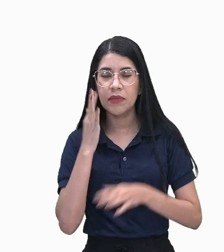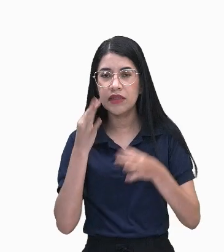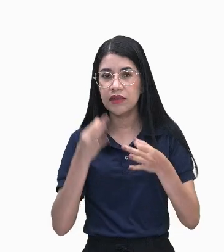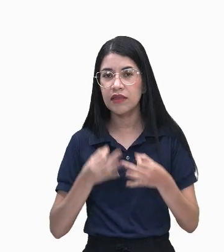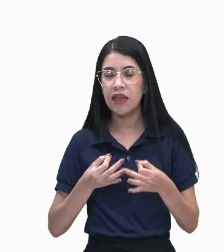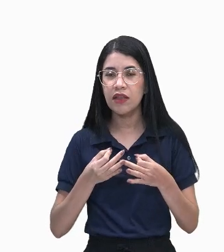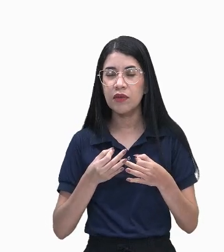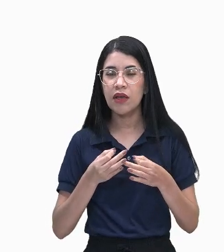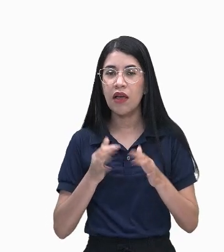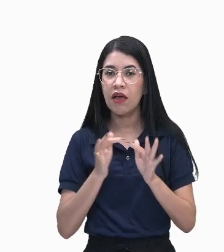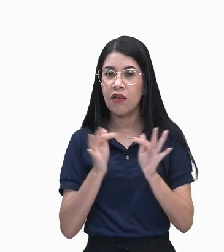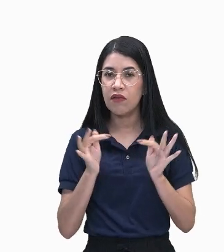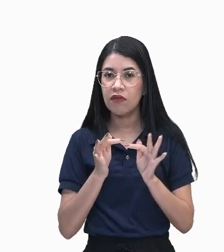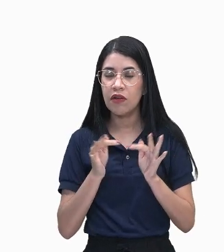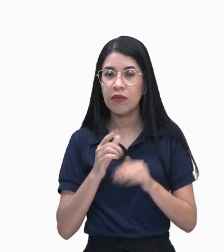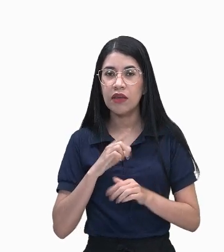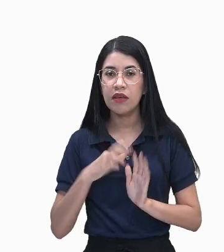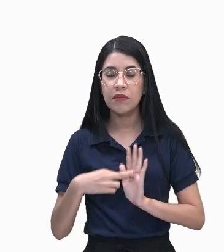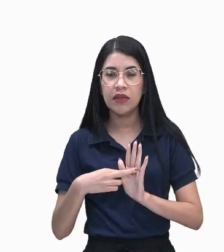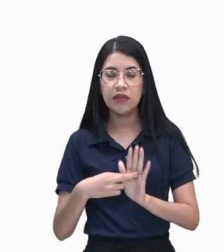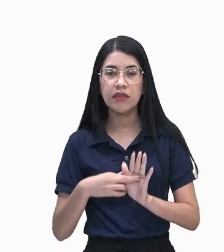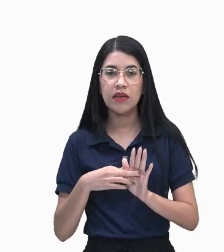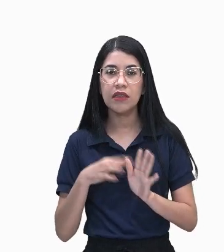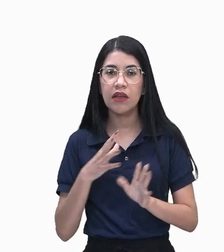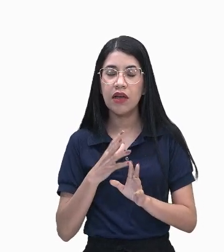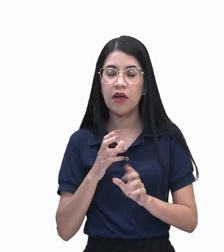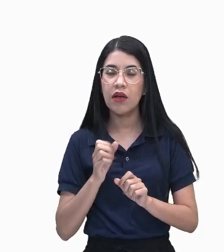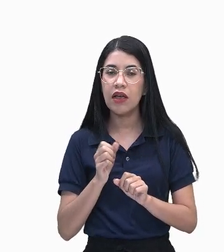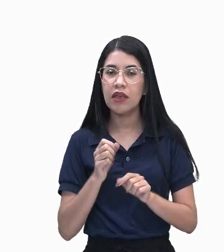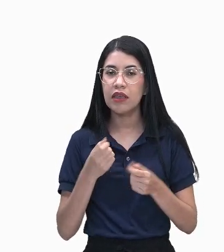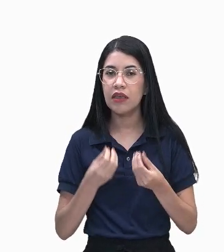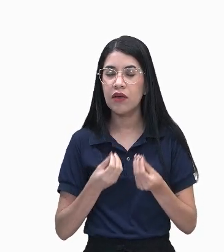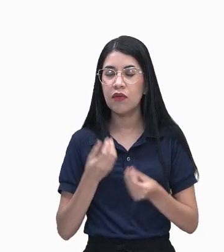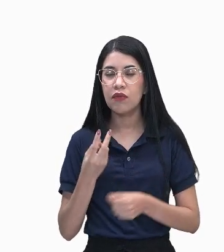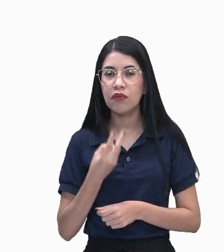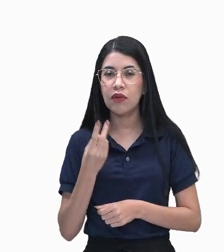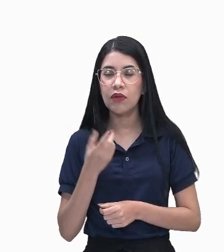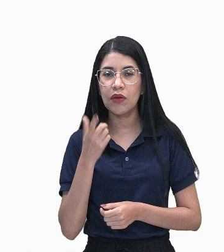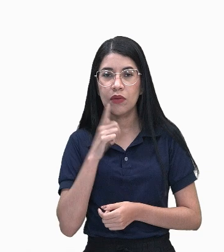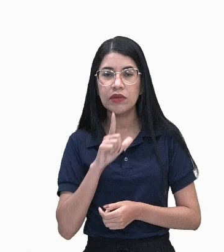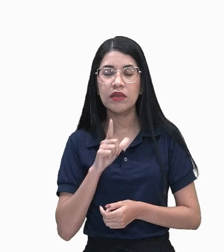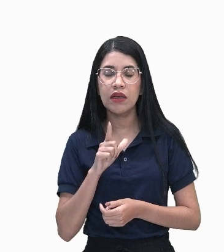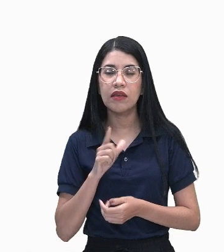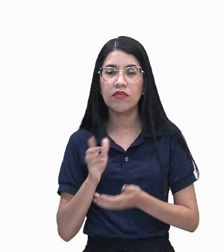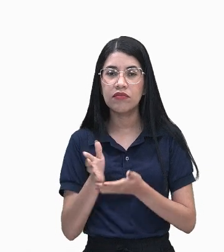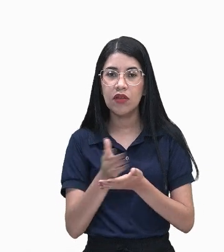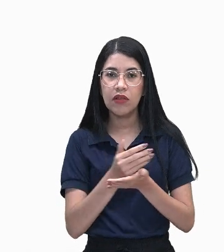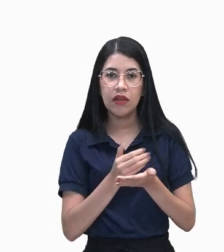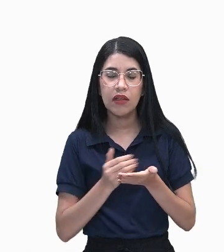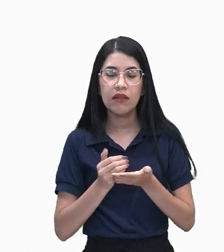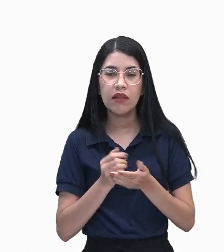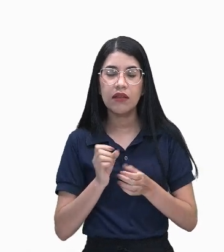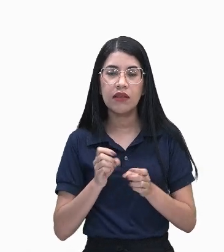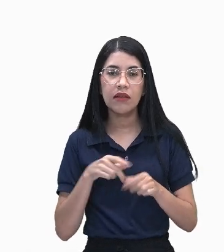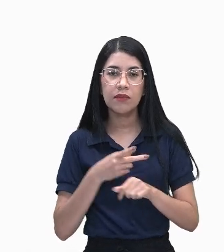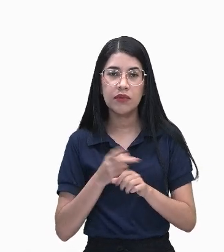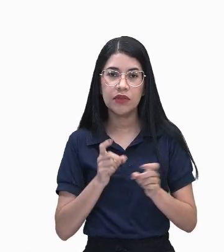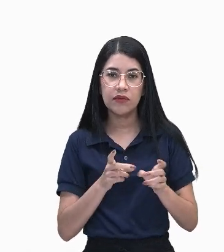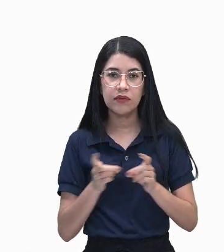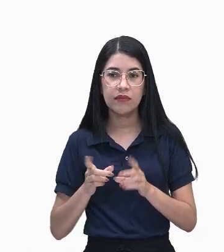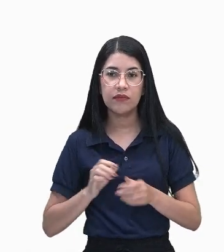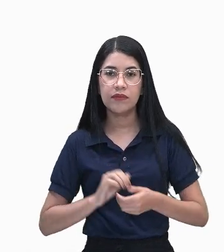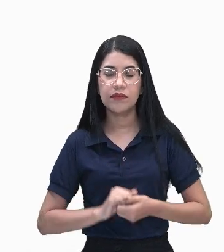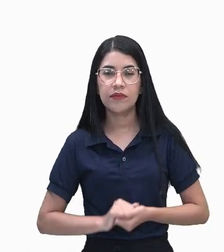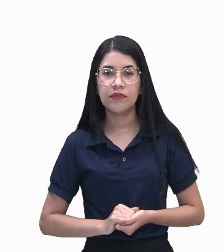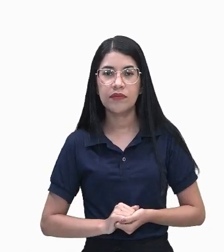fórmula que representa a receita, que é o valor que ele ganha, o apurado dele, né, em relação